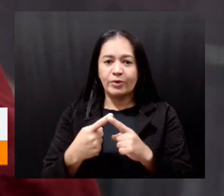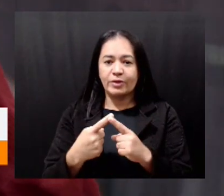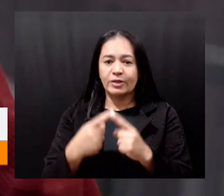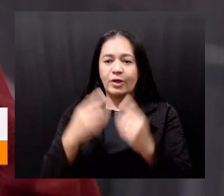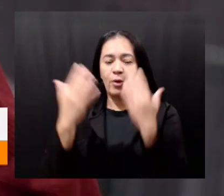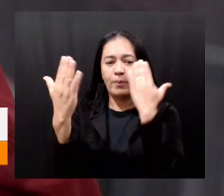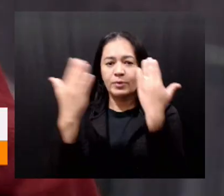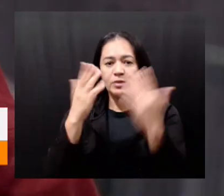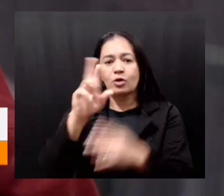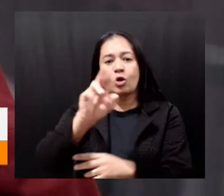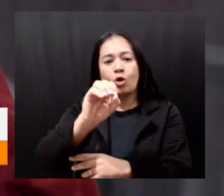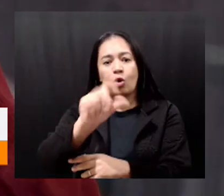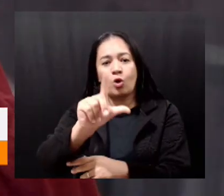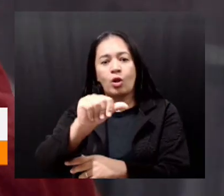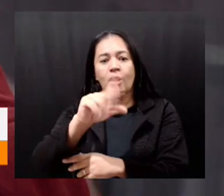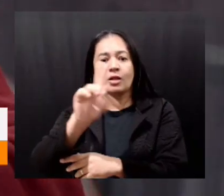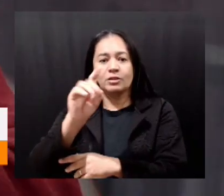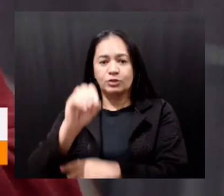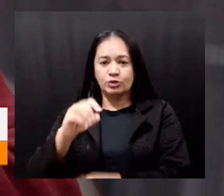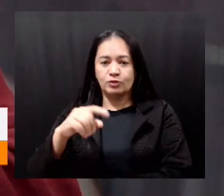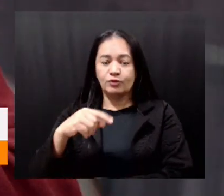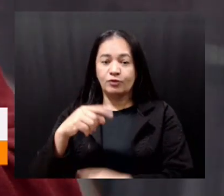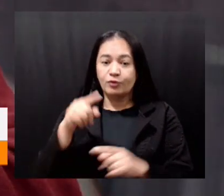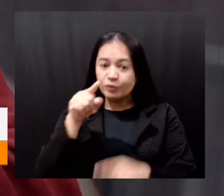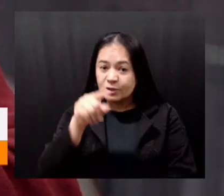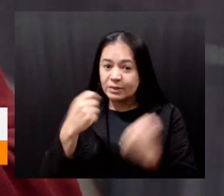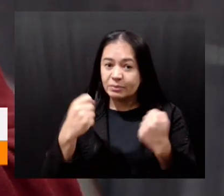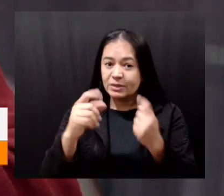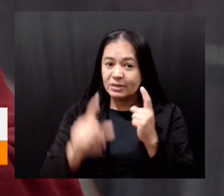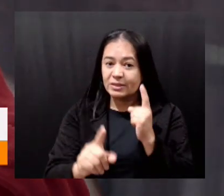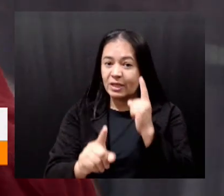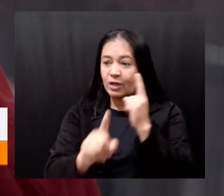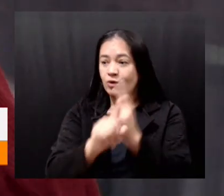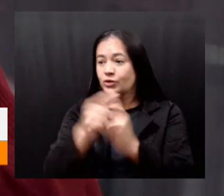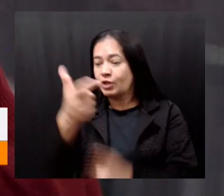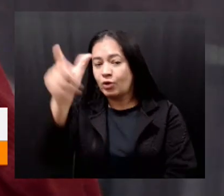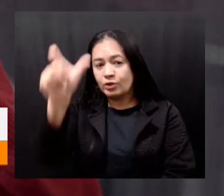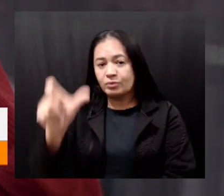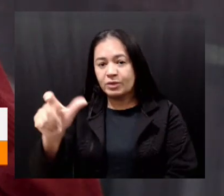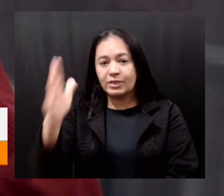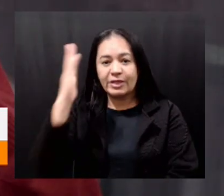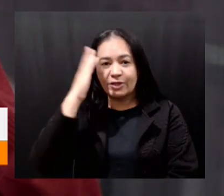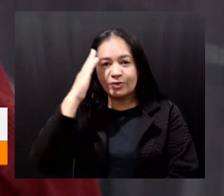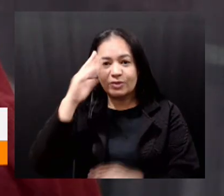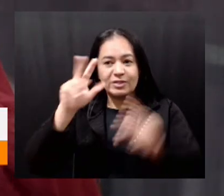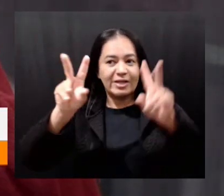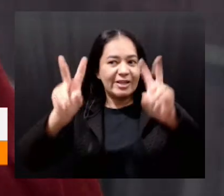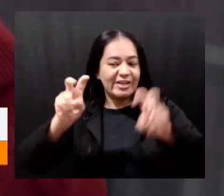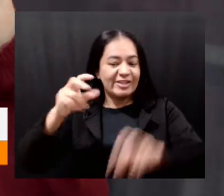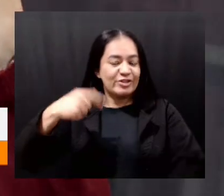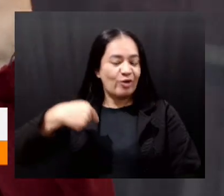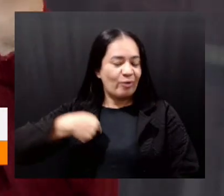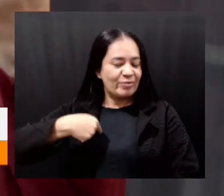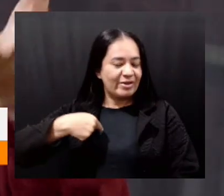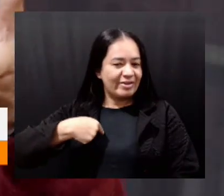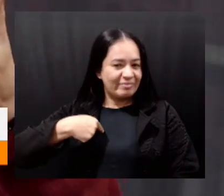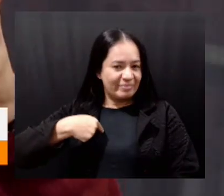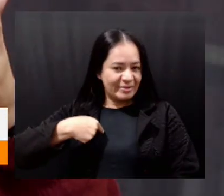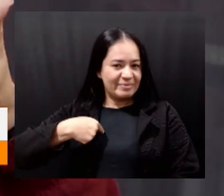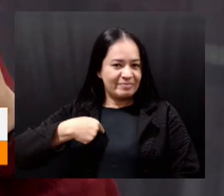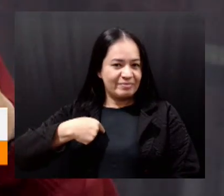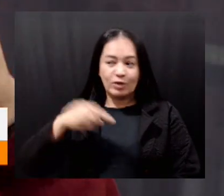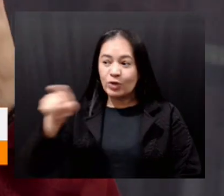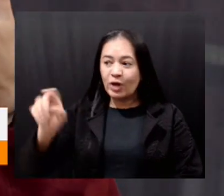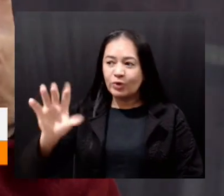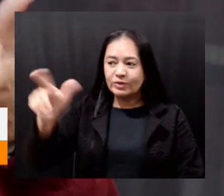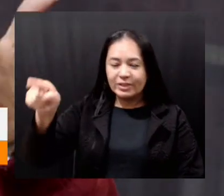no encontro com o outro que eu tenho notícias de mim, né? Então, o que está acontecendo com o outro indivíduo ou com a